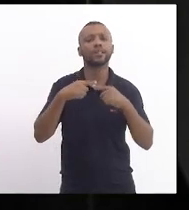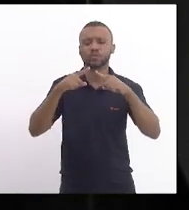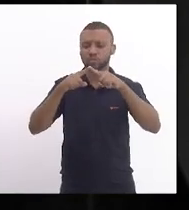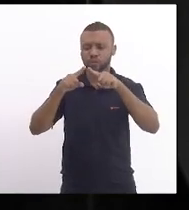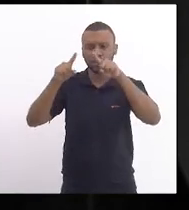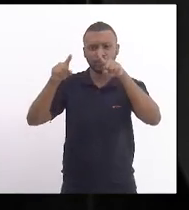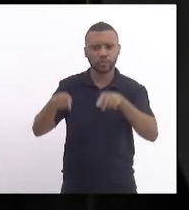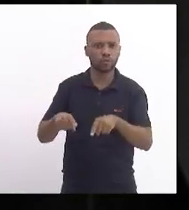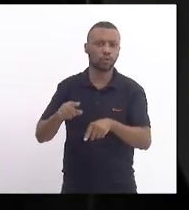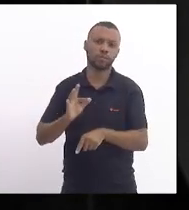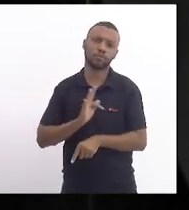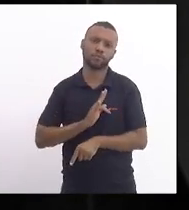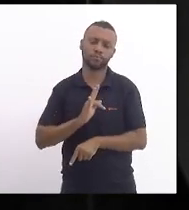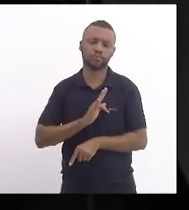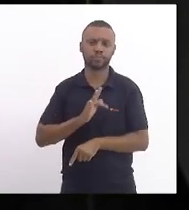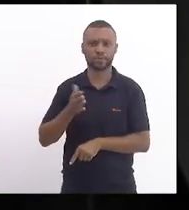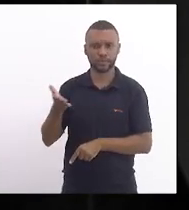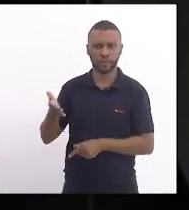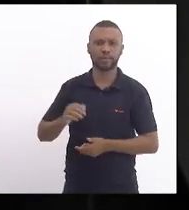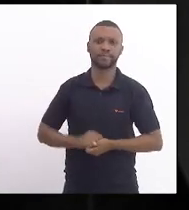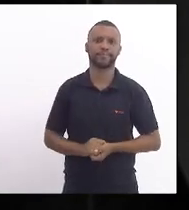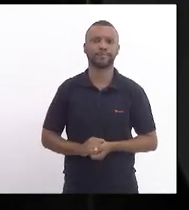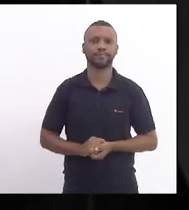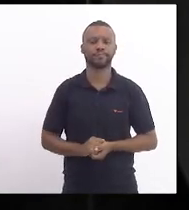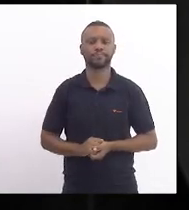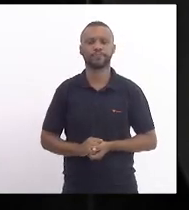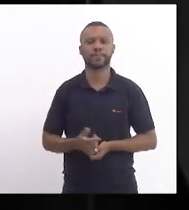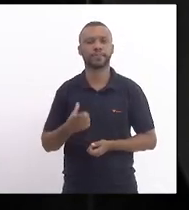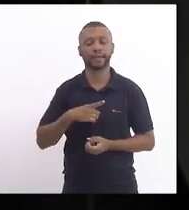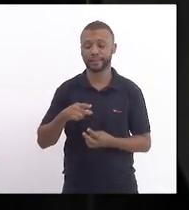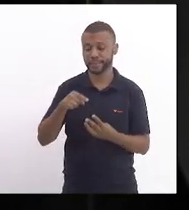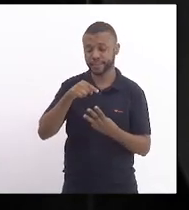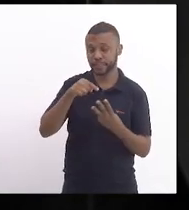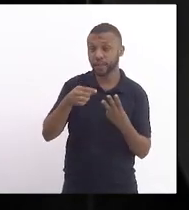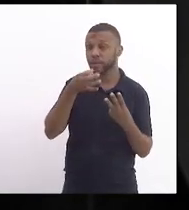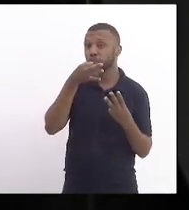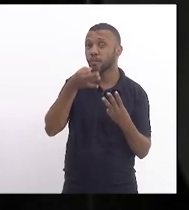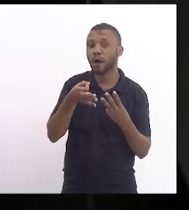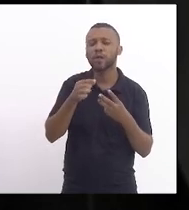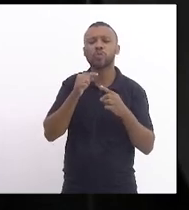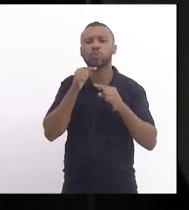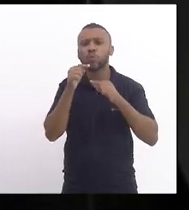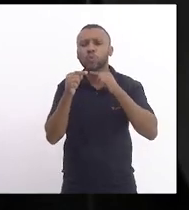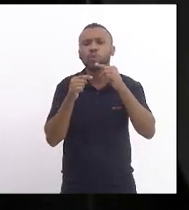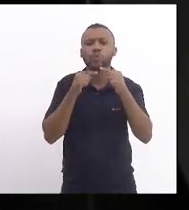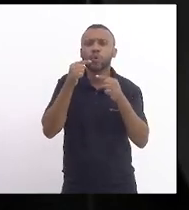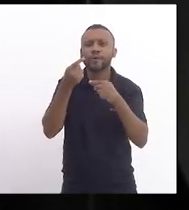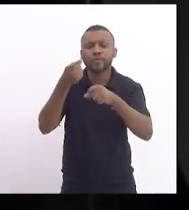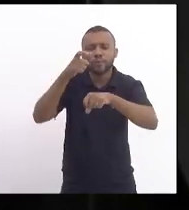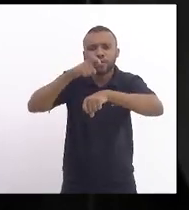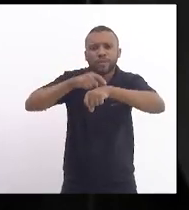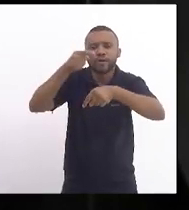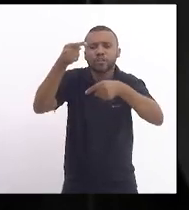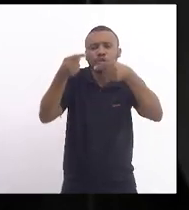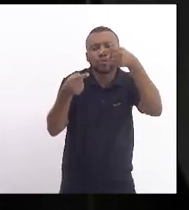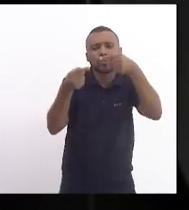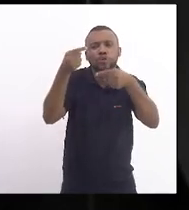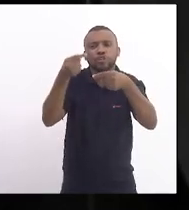Servidor policial e três questionamentos que foram discutidos e